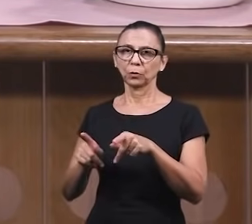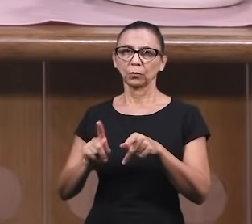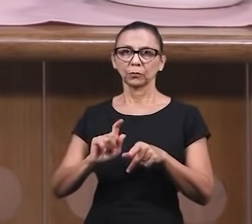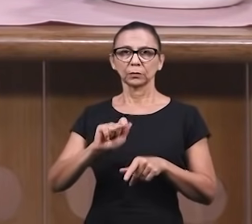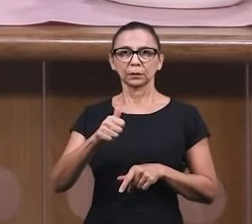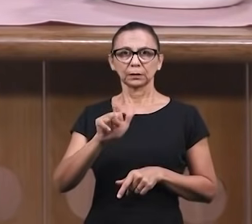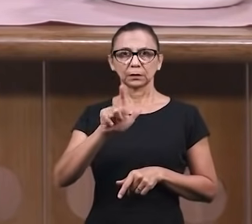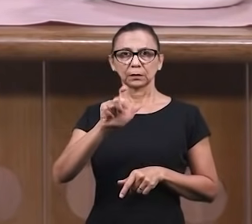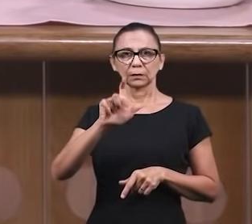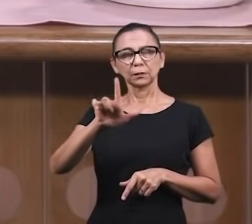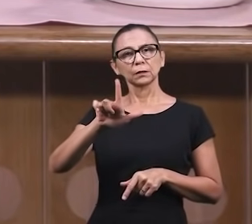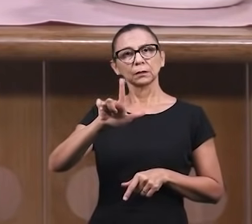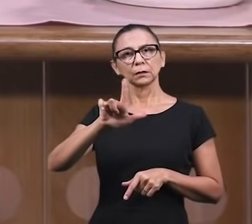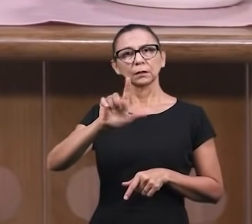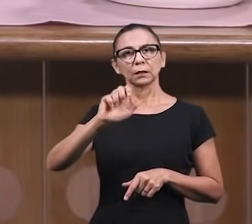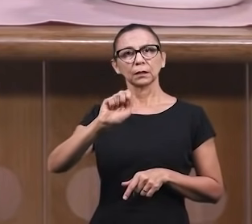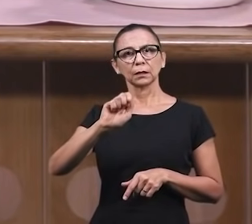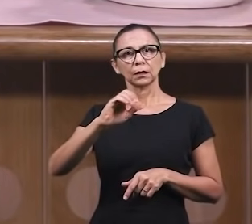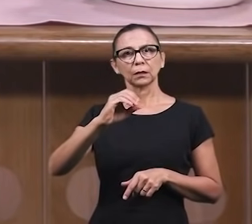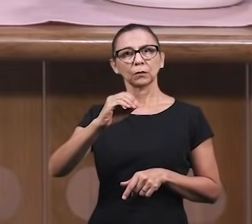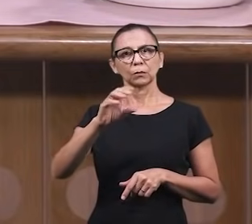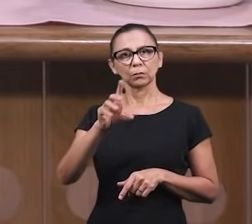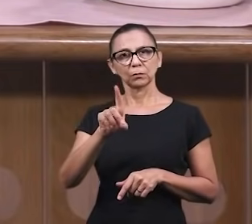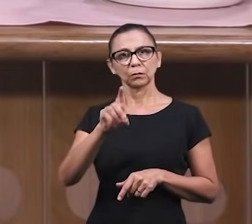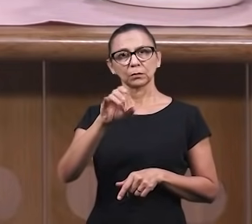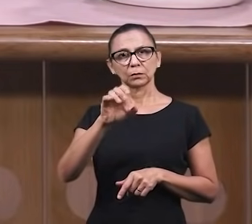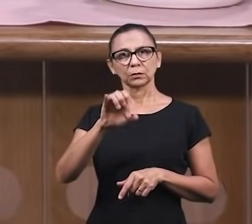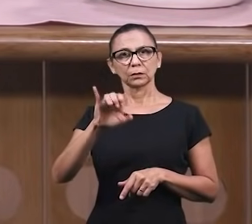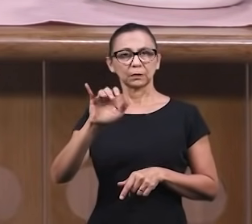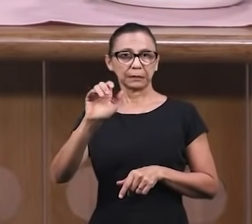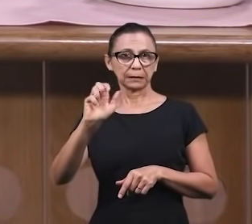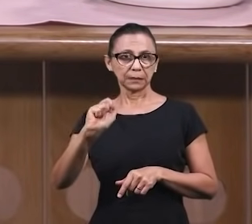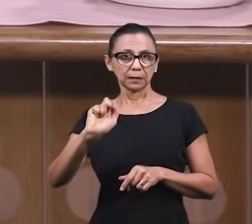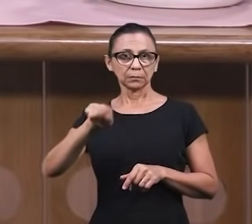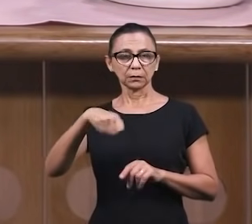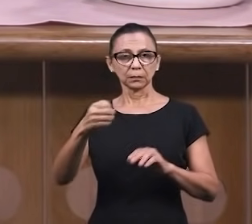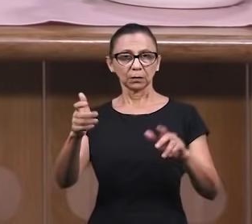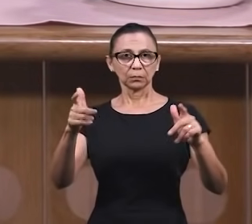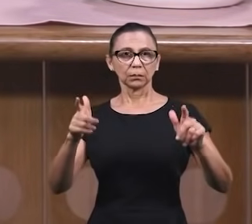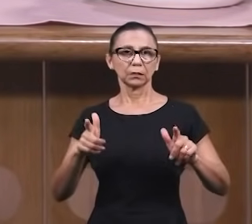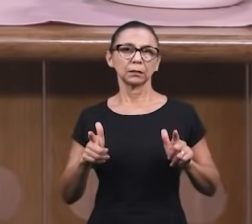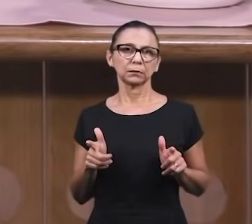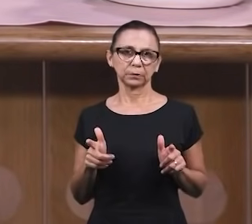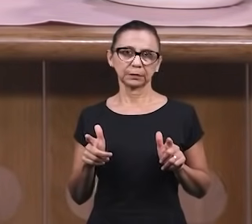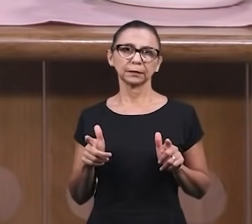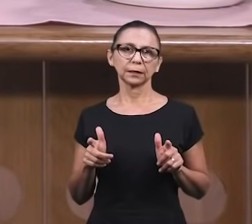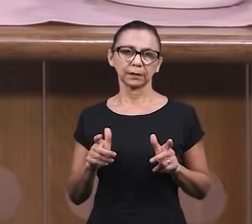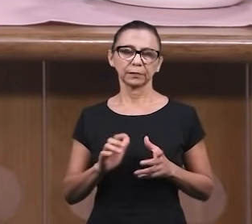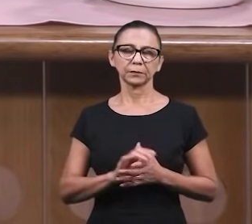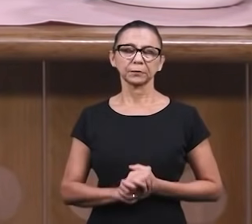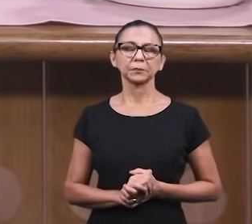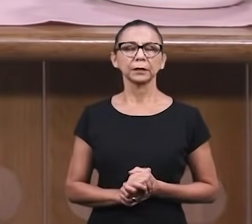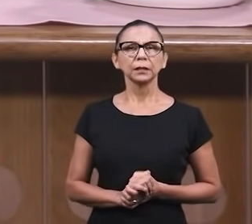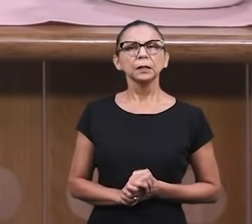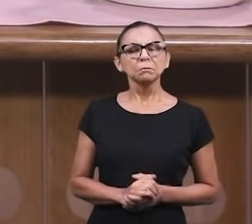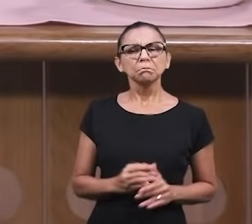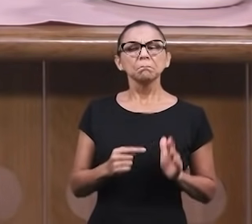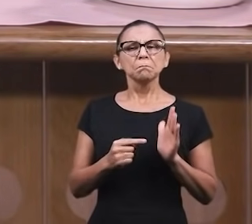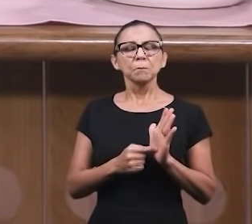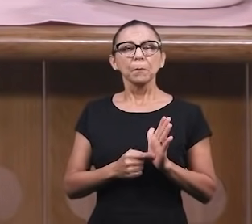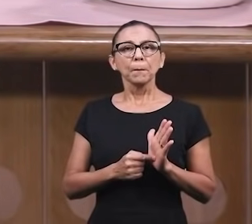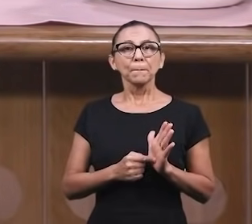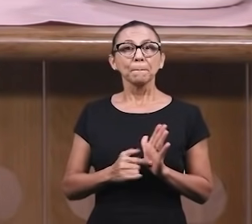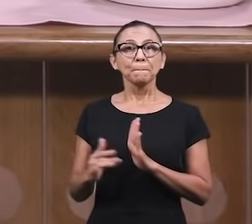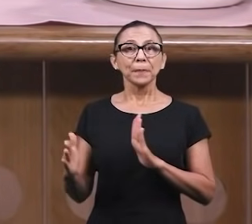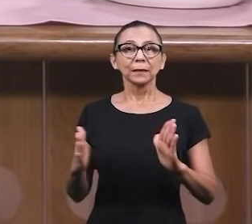expressão que tem alguma ligação com o profético do momento onde a igreja estaria